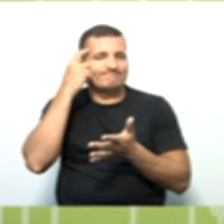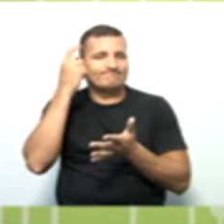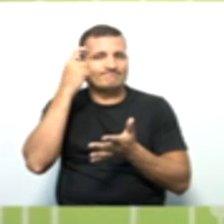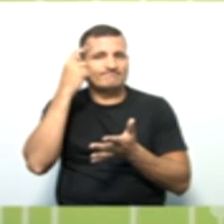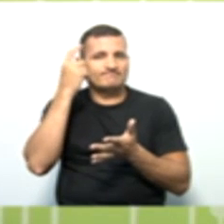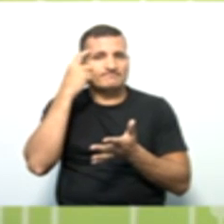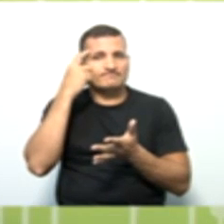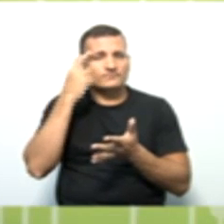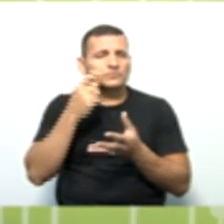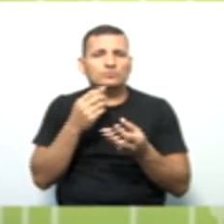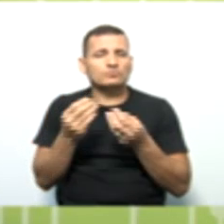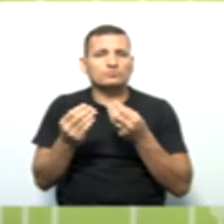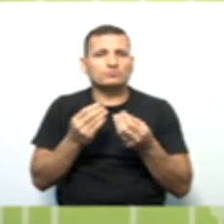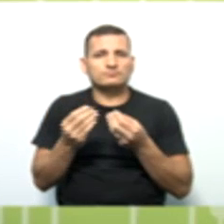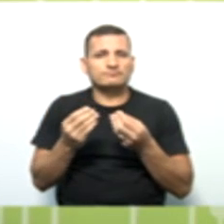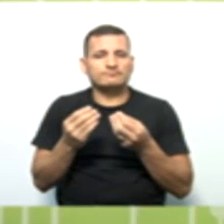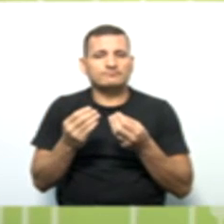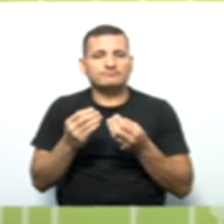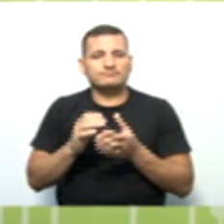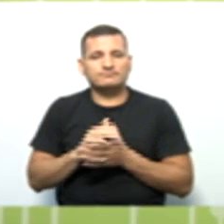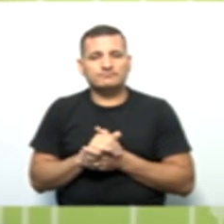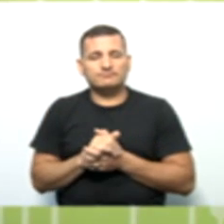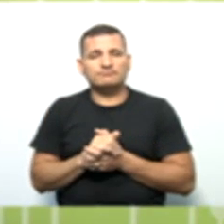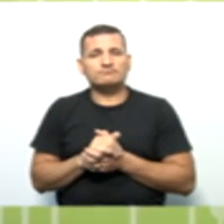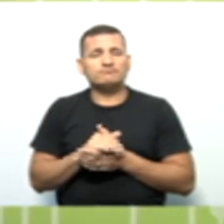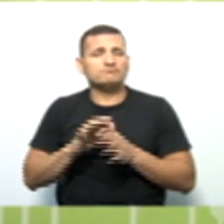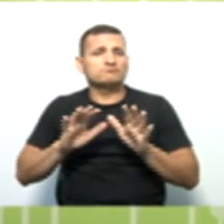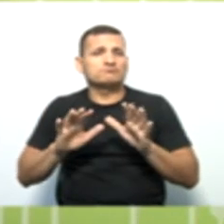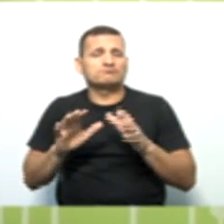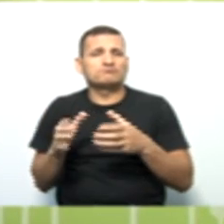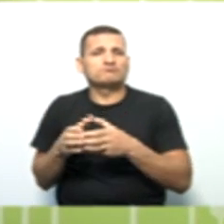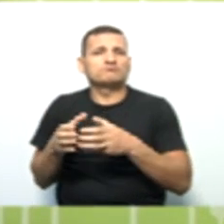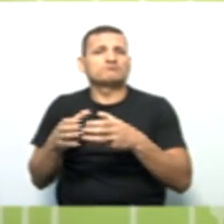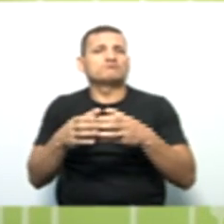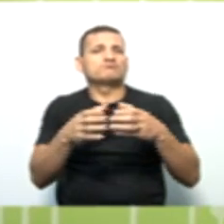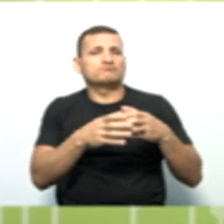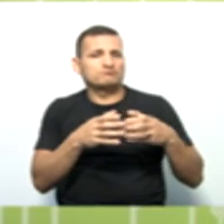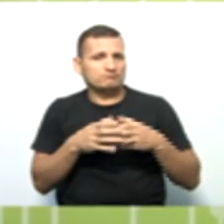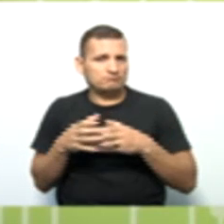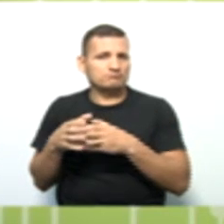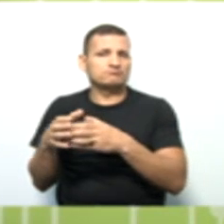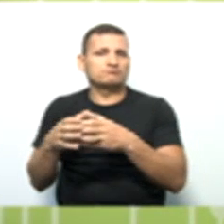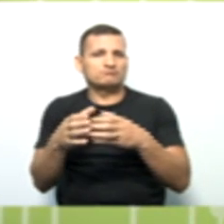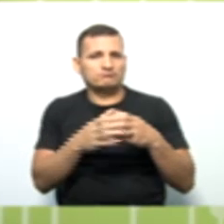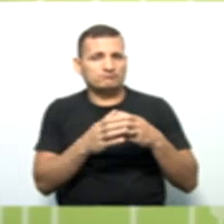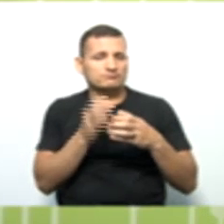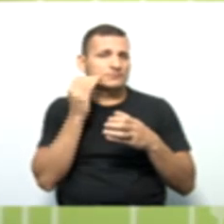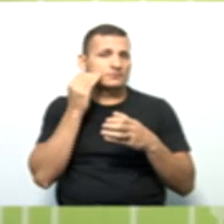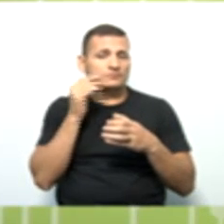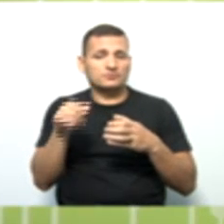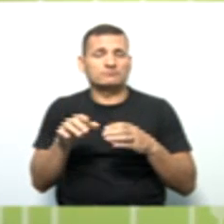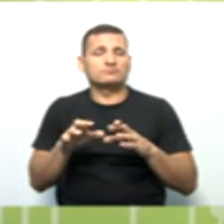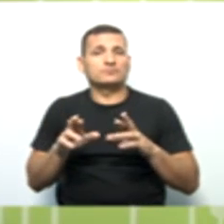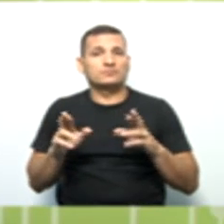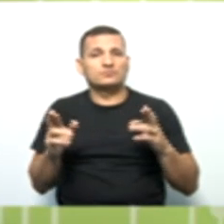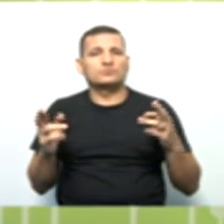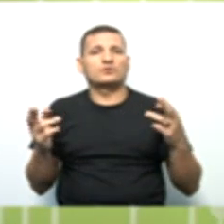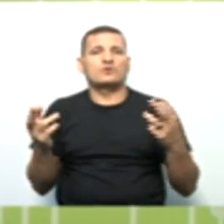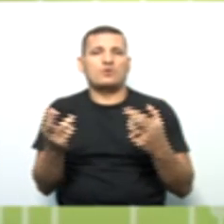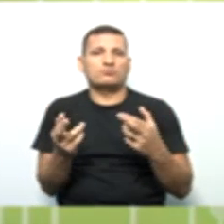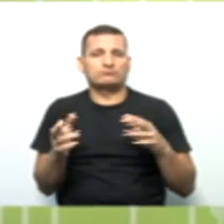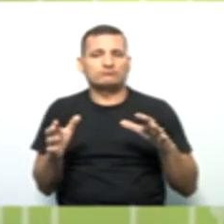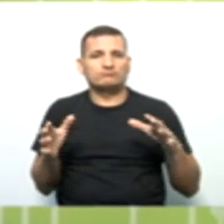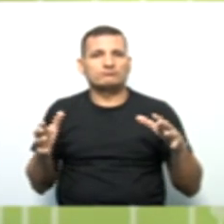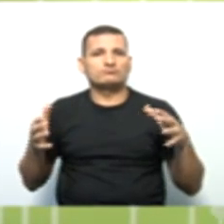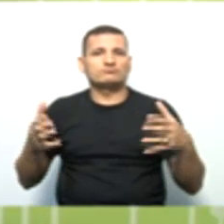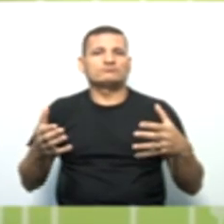Então, como é que isso funciona, gente? A gente monta equipes de testes. Essas equipes se reúnem. Tem reunião que vai